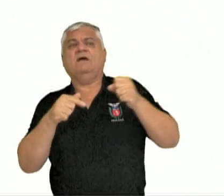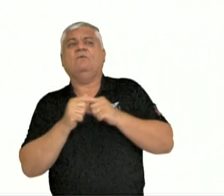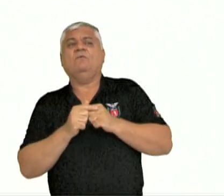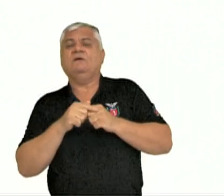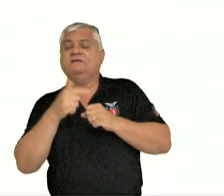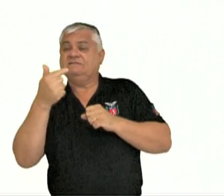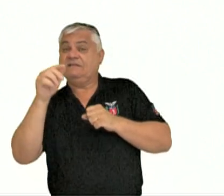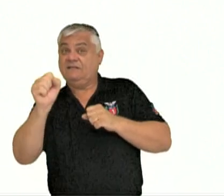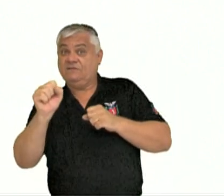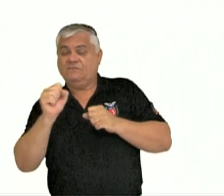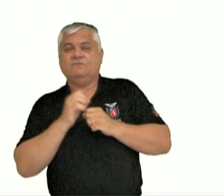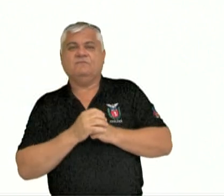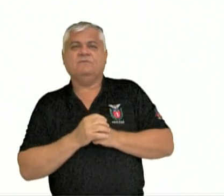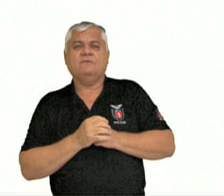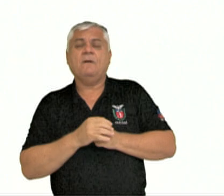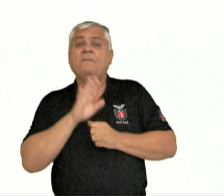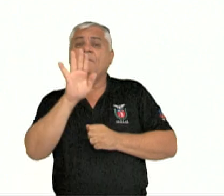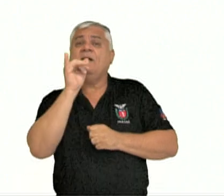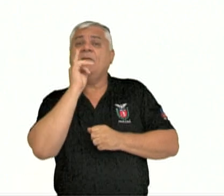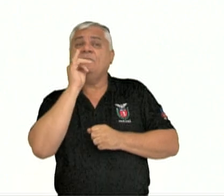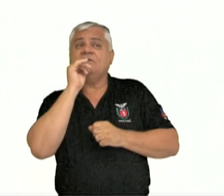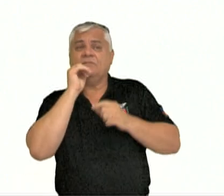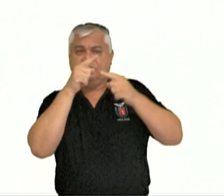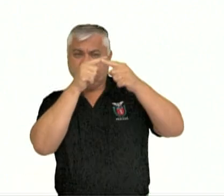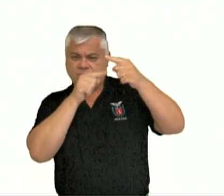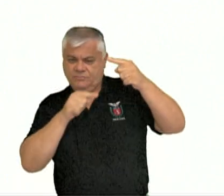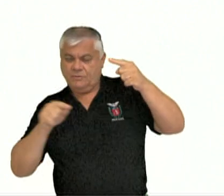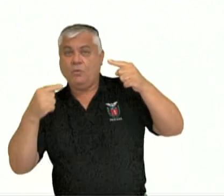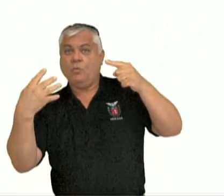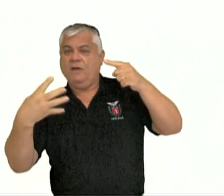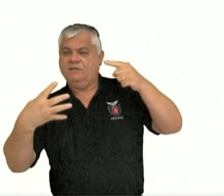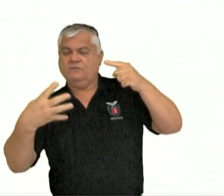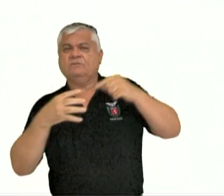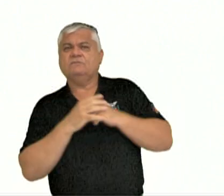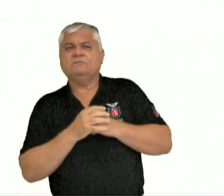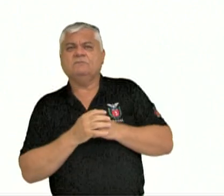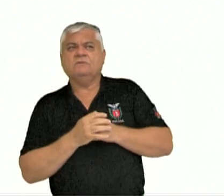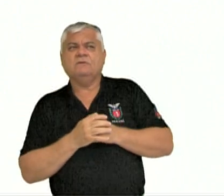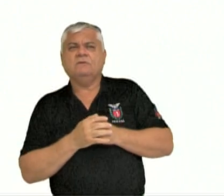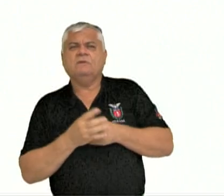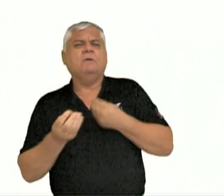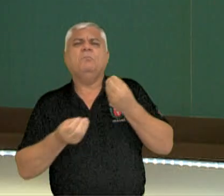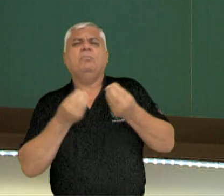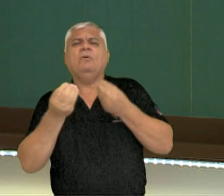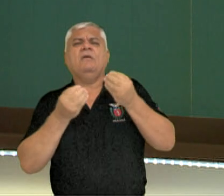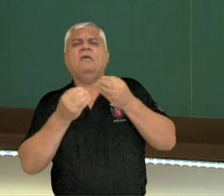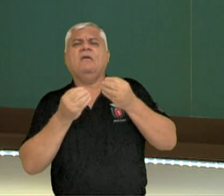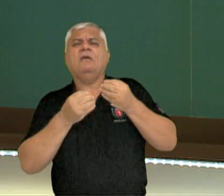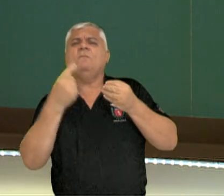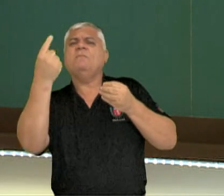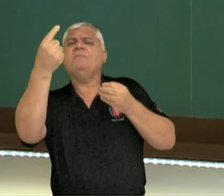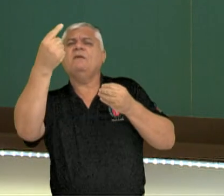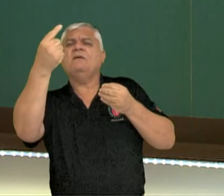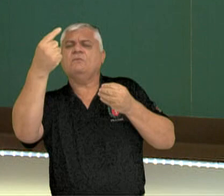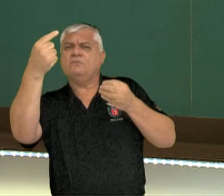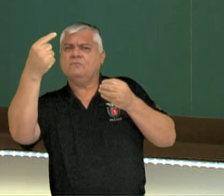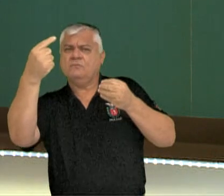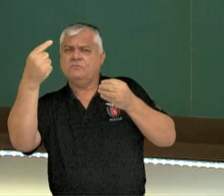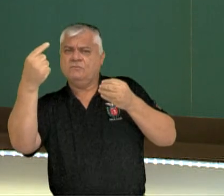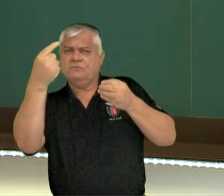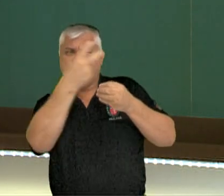quadrante, mas o ângulo está no quarto quadrante. Para que eu fiz essa redução ao primeiro? Para que eu